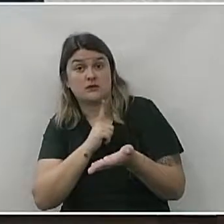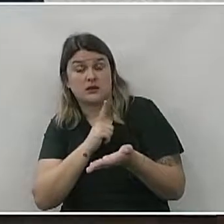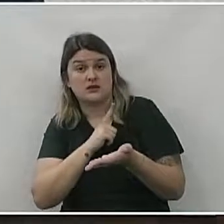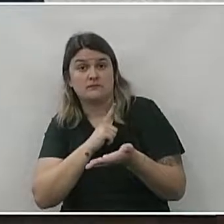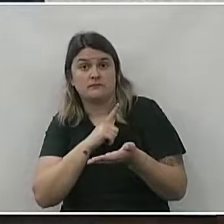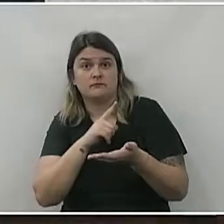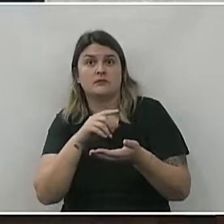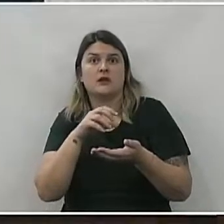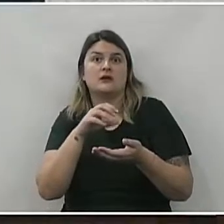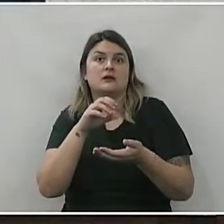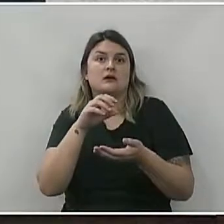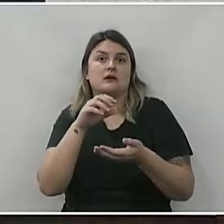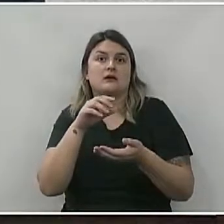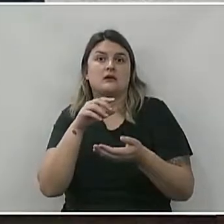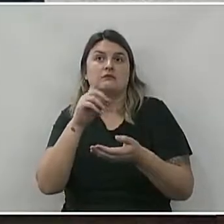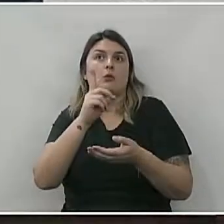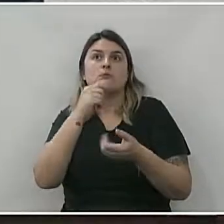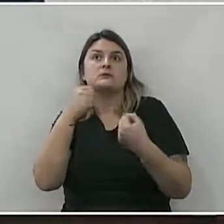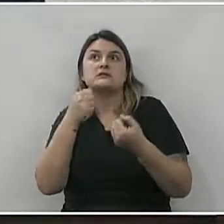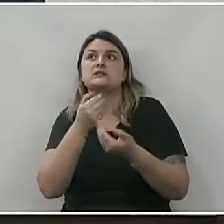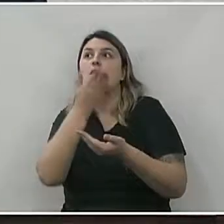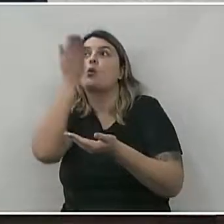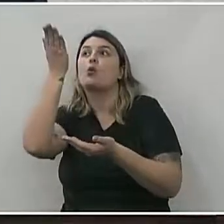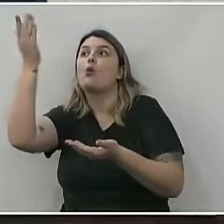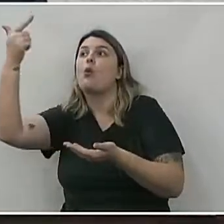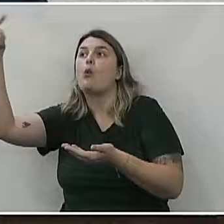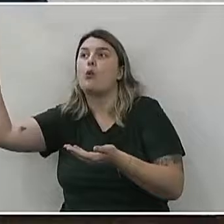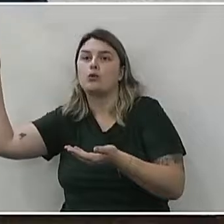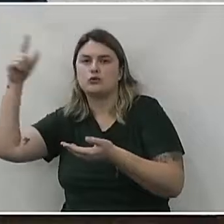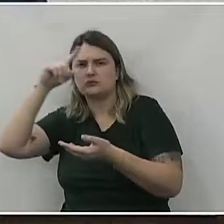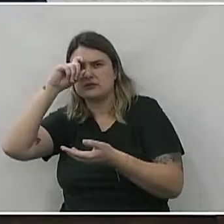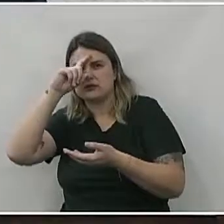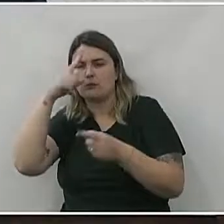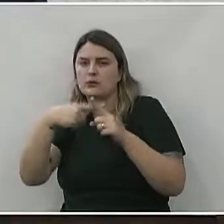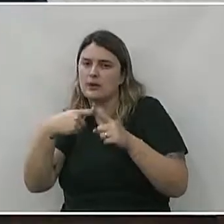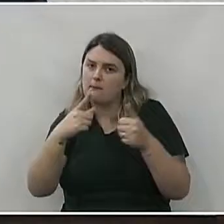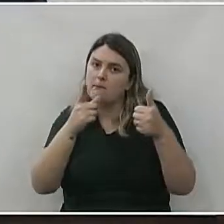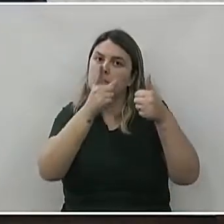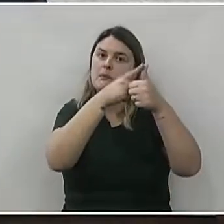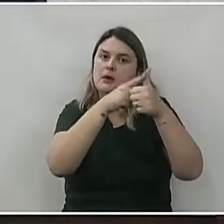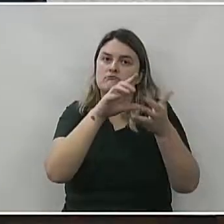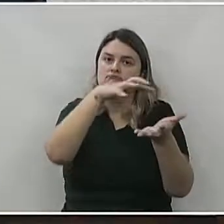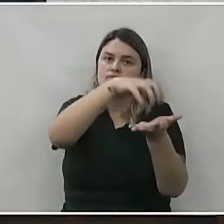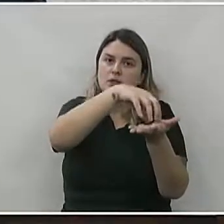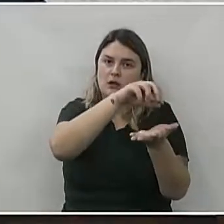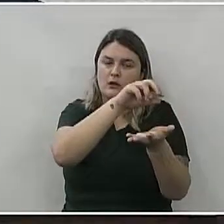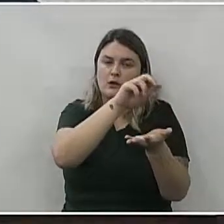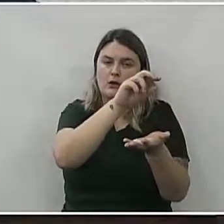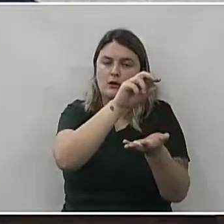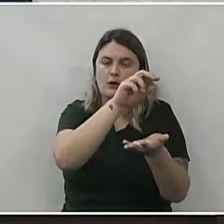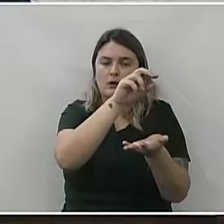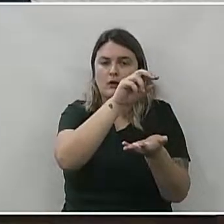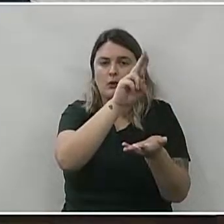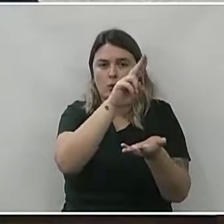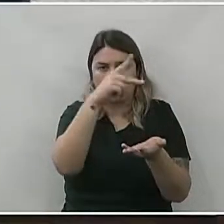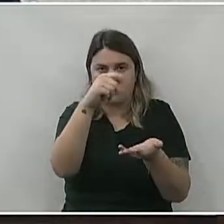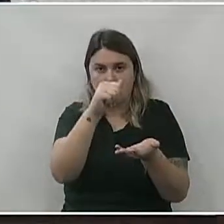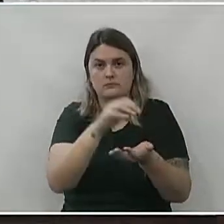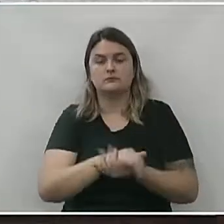de encaminhamento para outros serviços, como emergências e hospitais. Com base nisso, justifica-se o presente